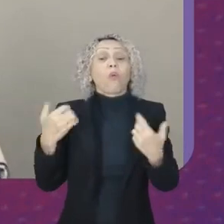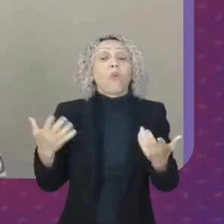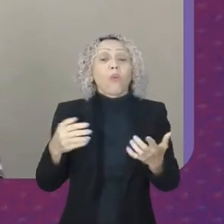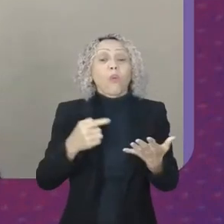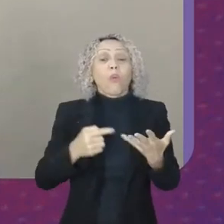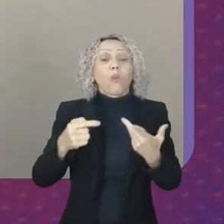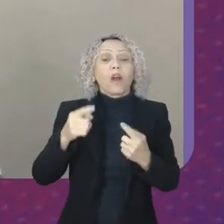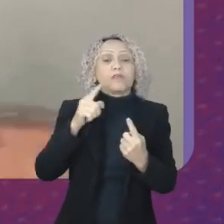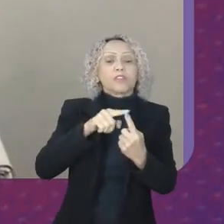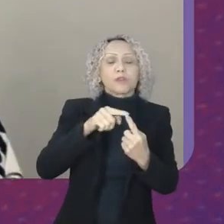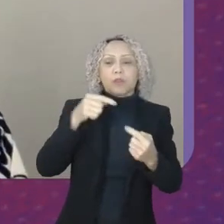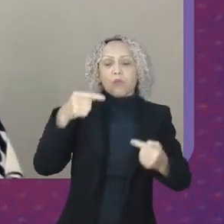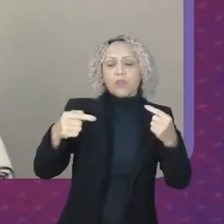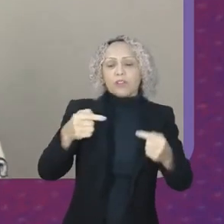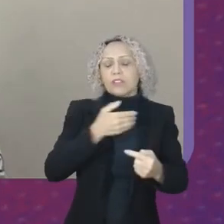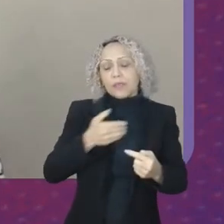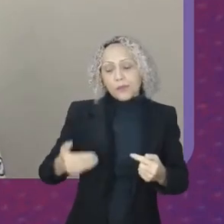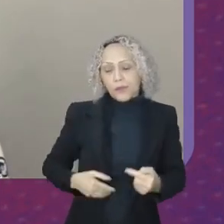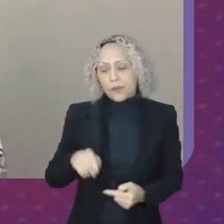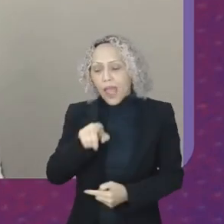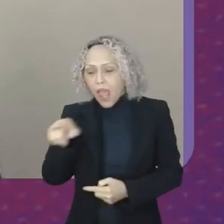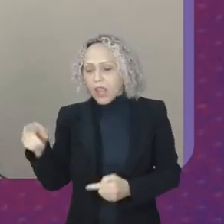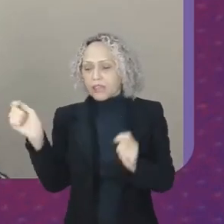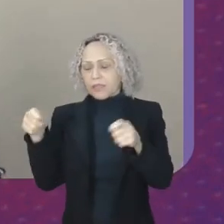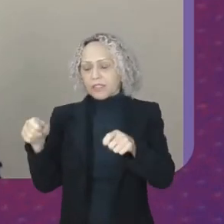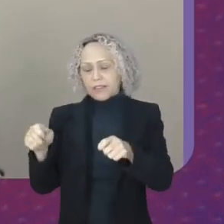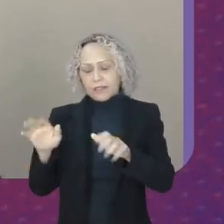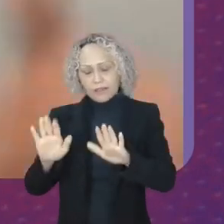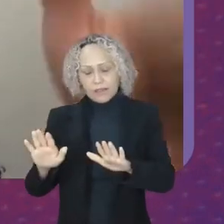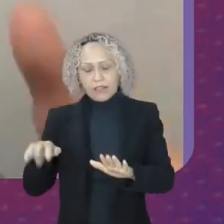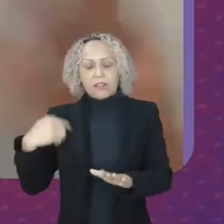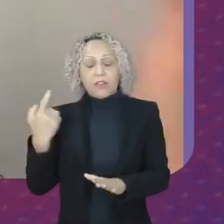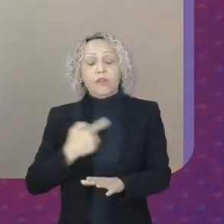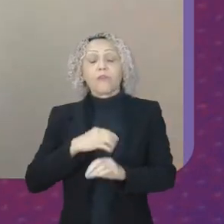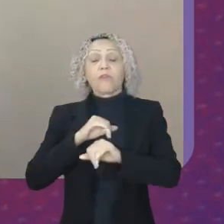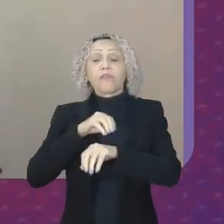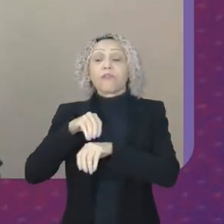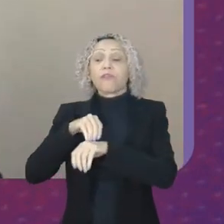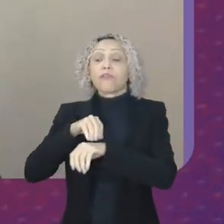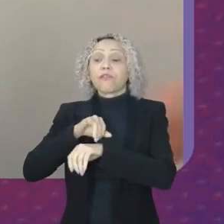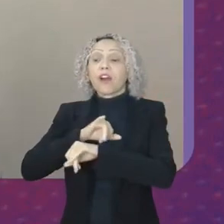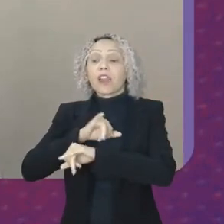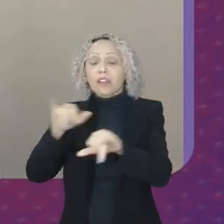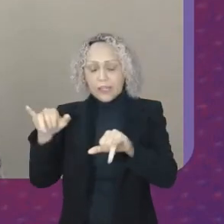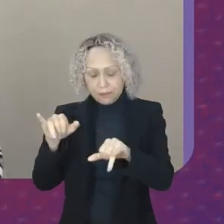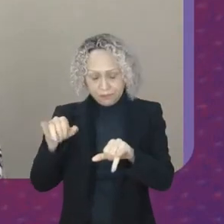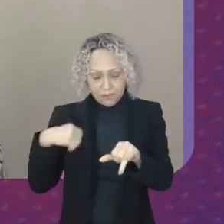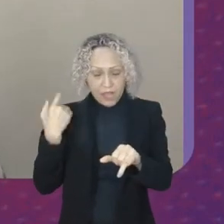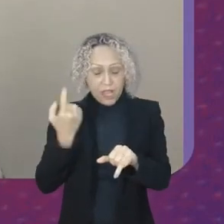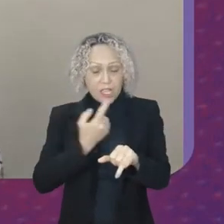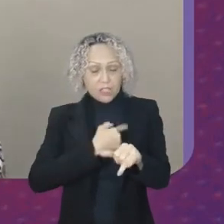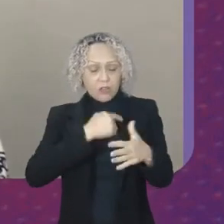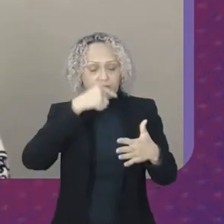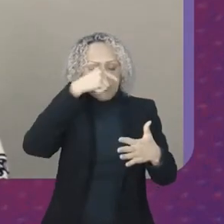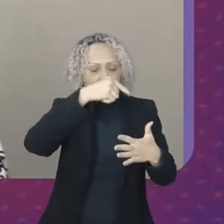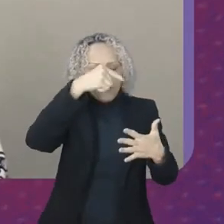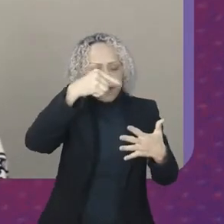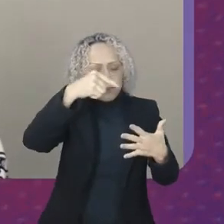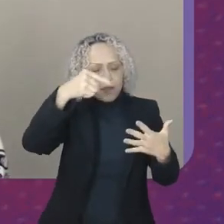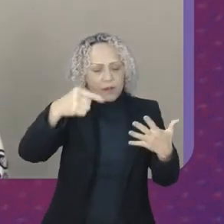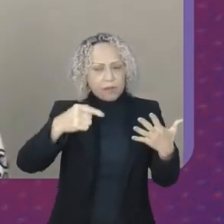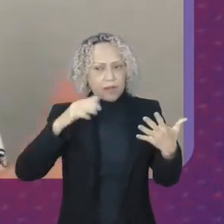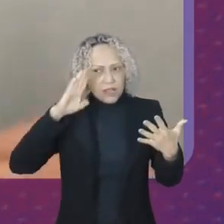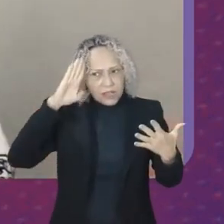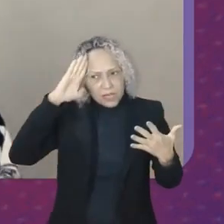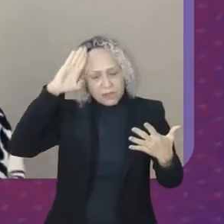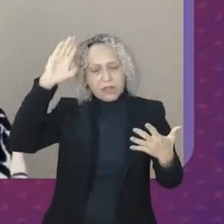olha, as nossas prioridades são essas prioridades que vêm sendo elencadas, e é importante que